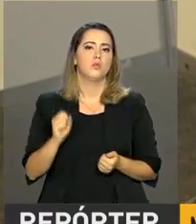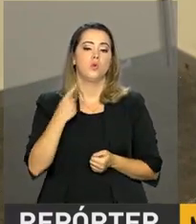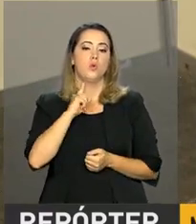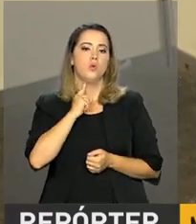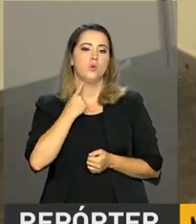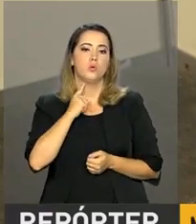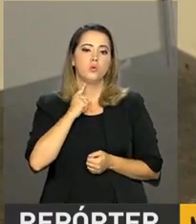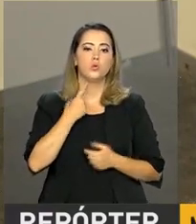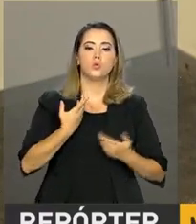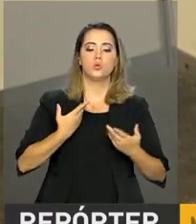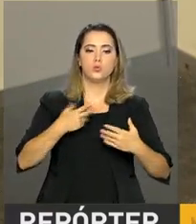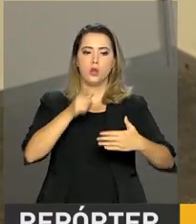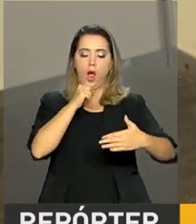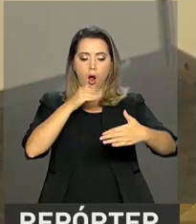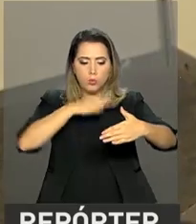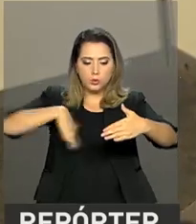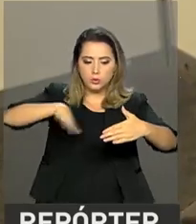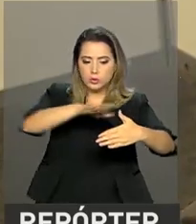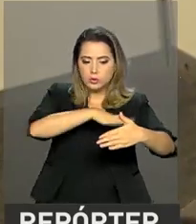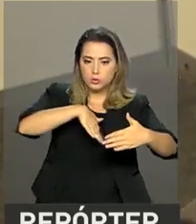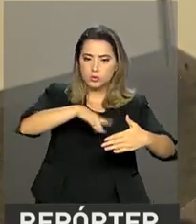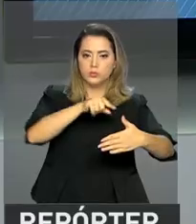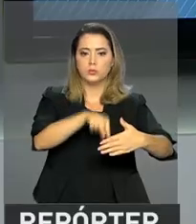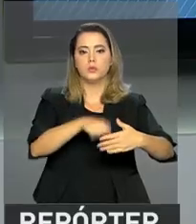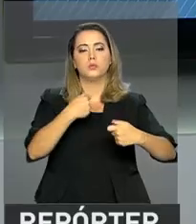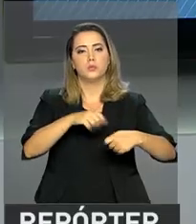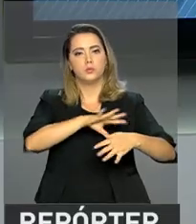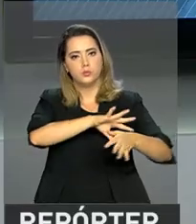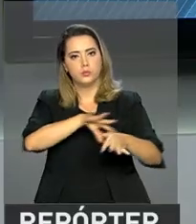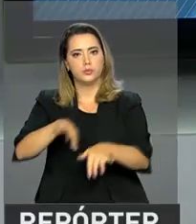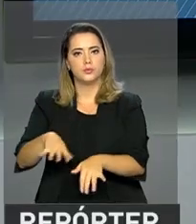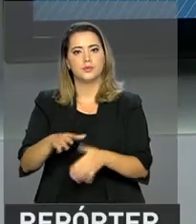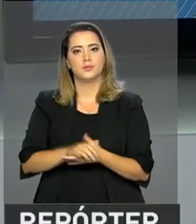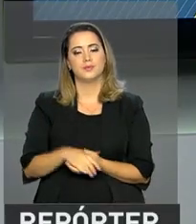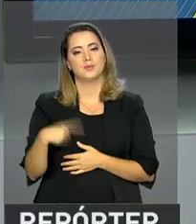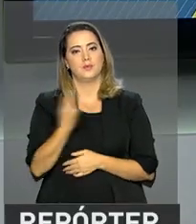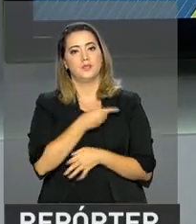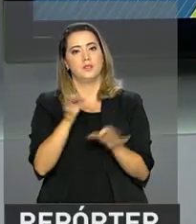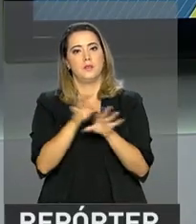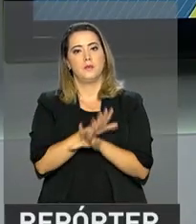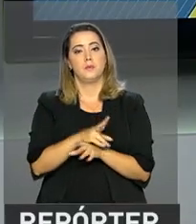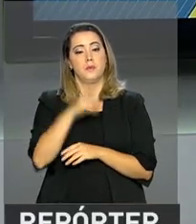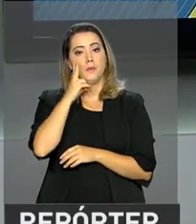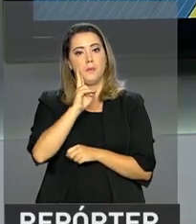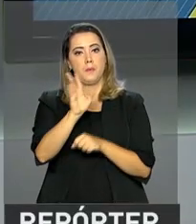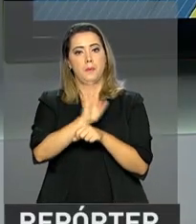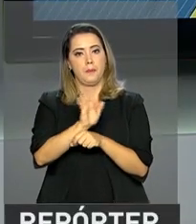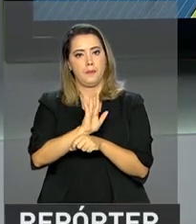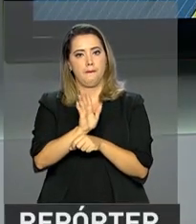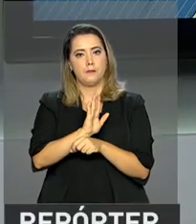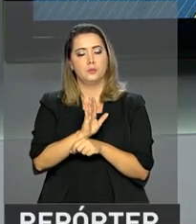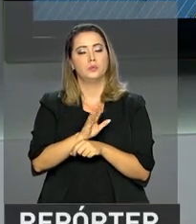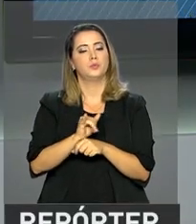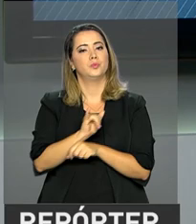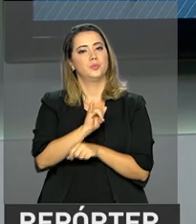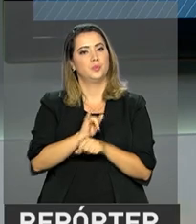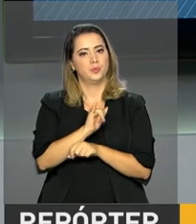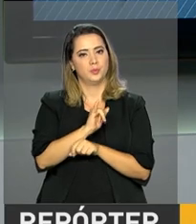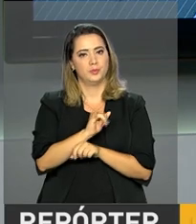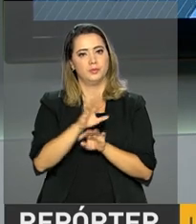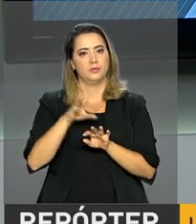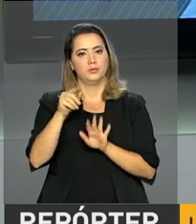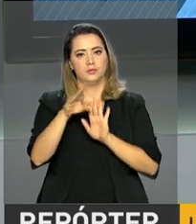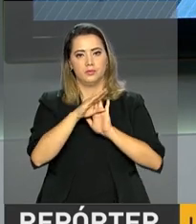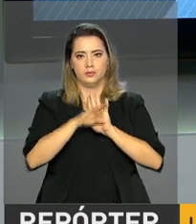ele se prolifera nesses dois tipos de água. Nós ficamos por aqui. Você pode rever as reportagens no